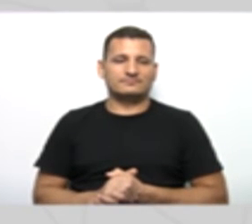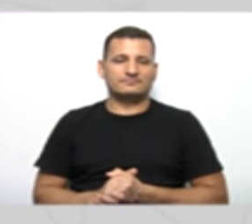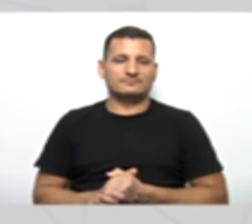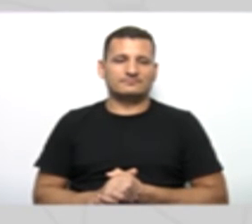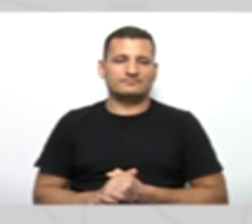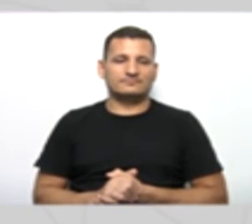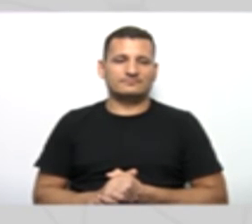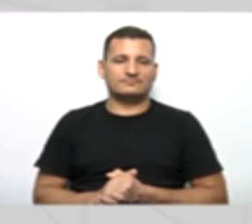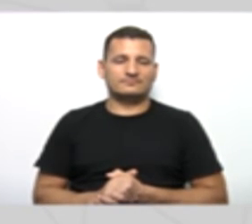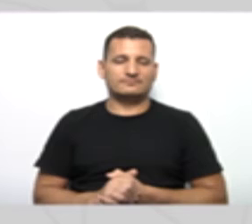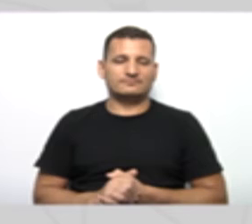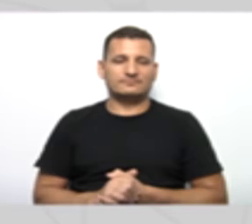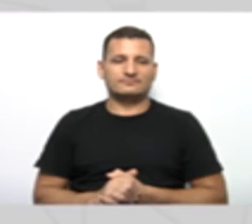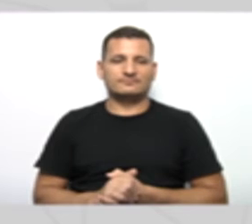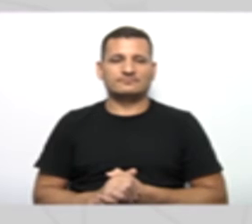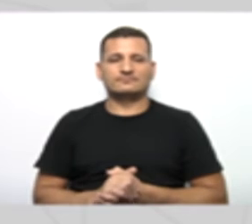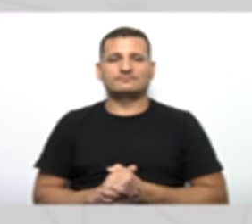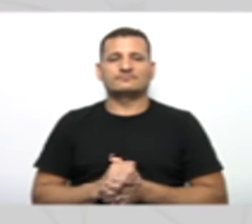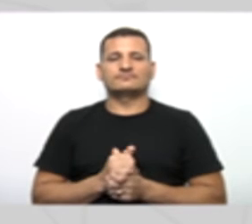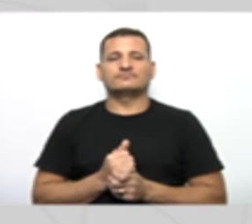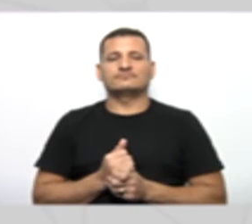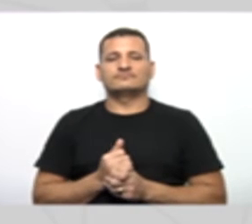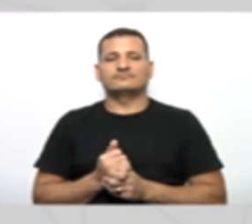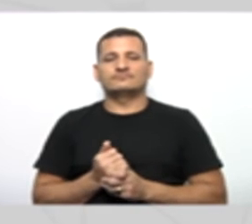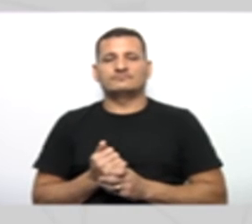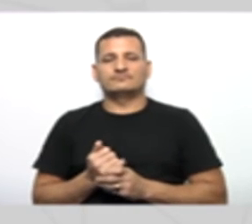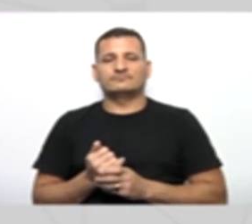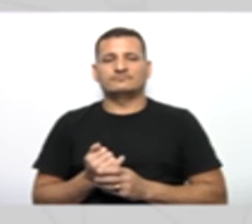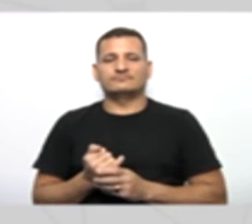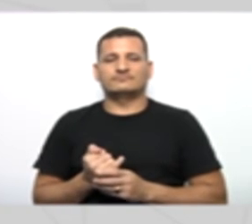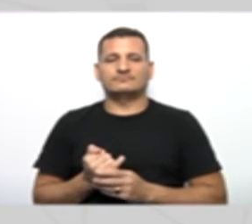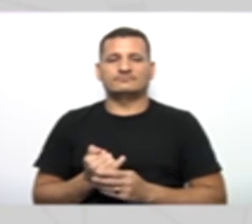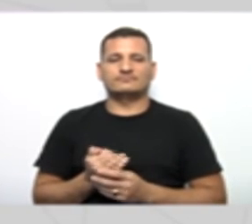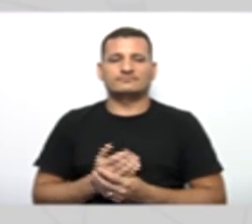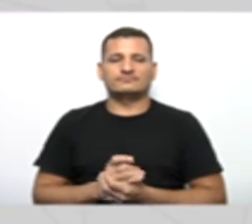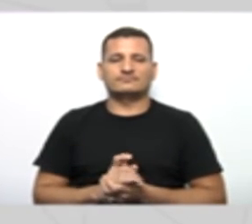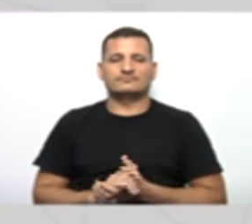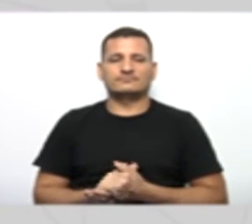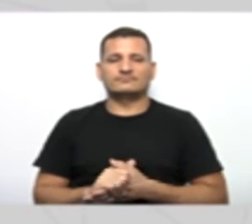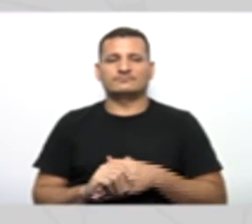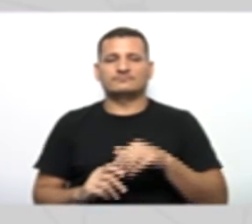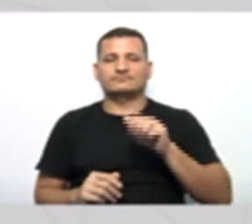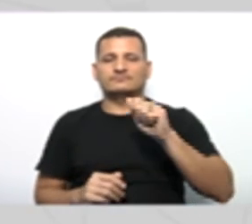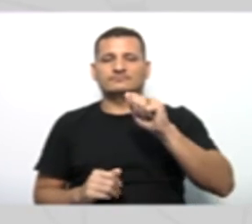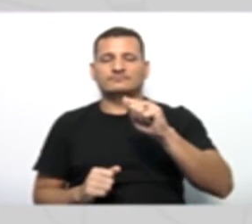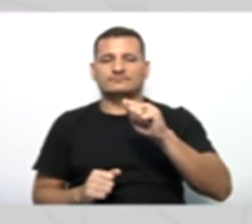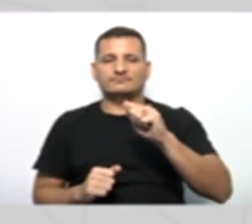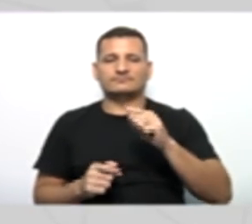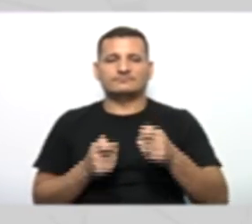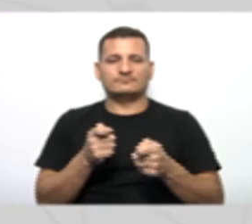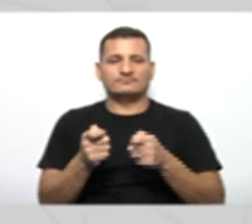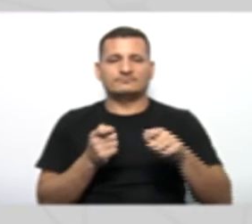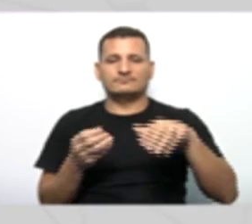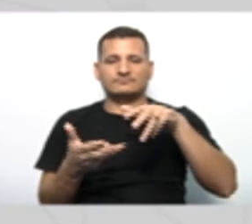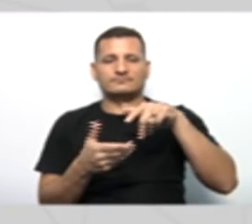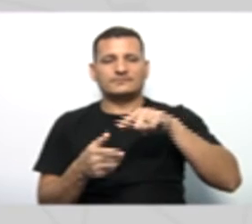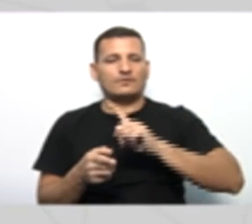O desenvolvimento sustentável não se refere somente ao impacto ambiental causado pelas atividades